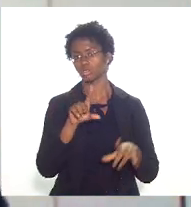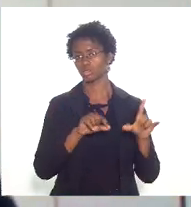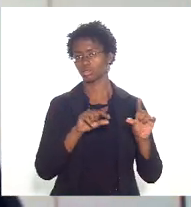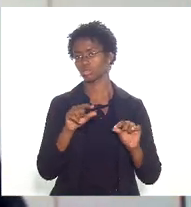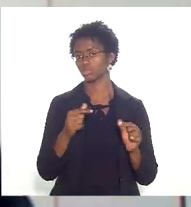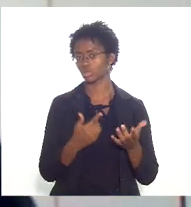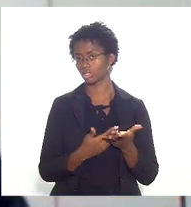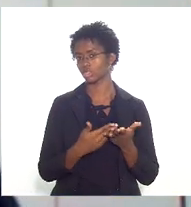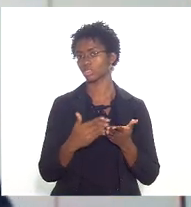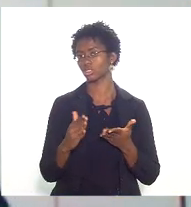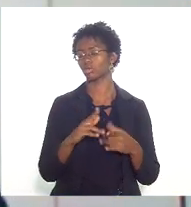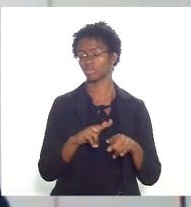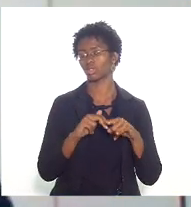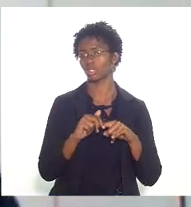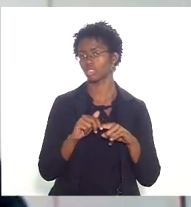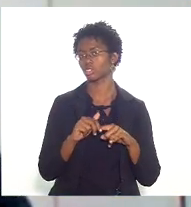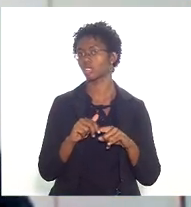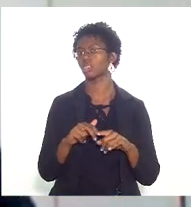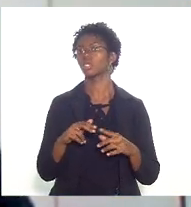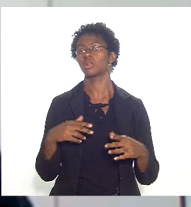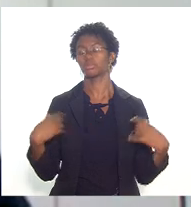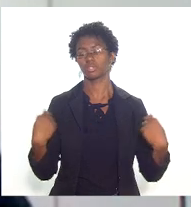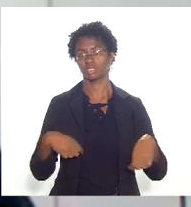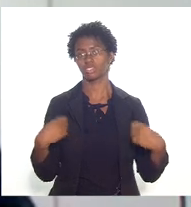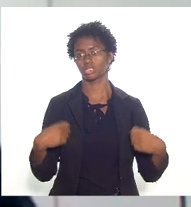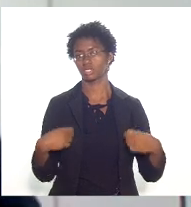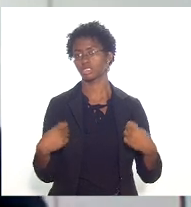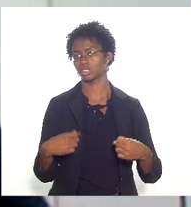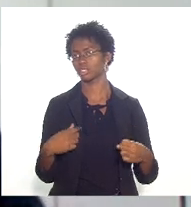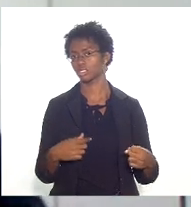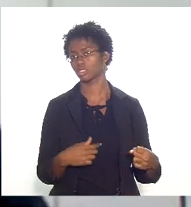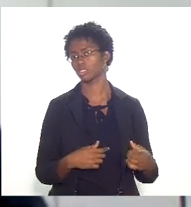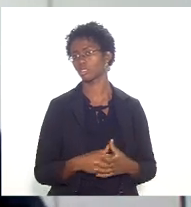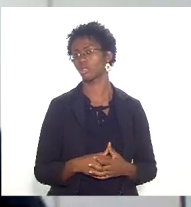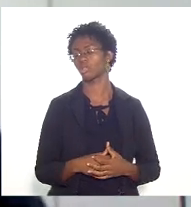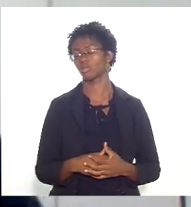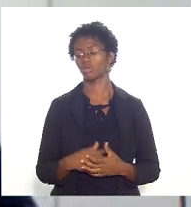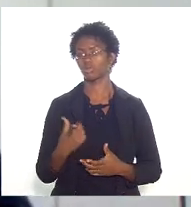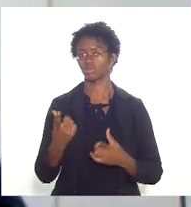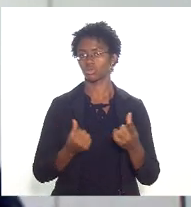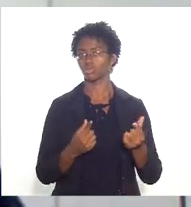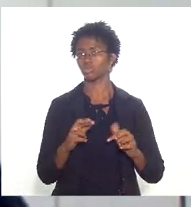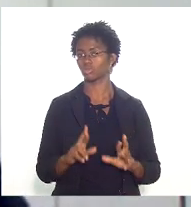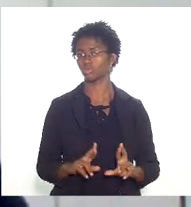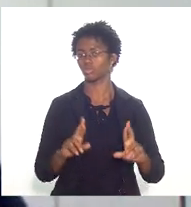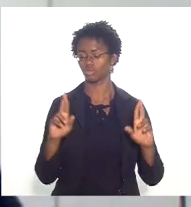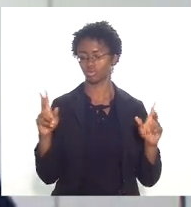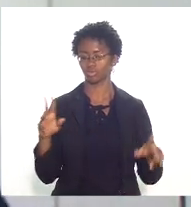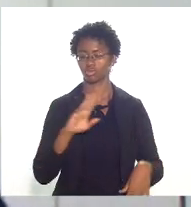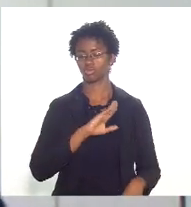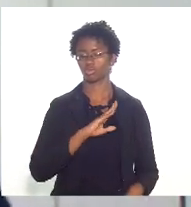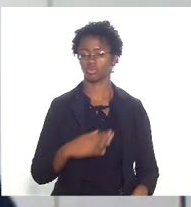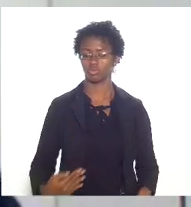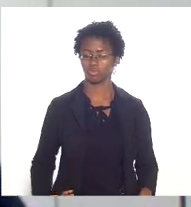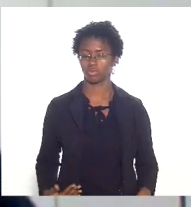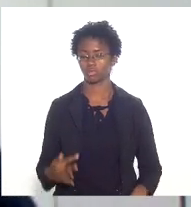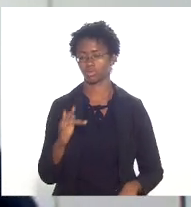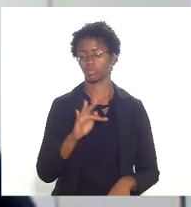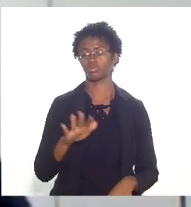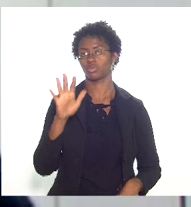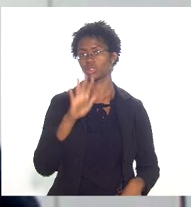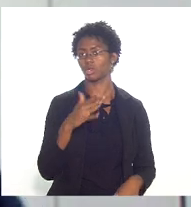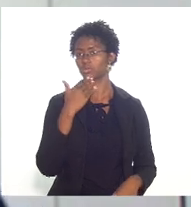ela ser uma empresa pública ela tem que ter um regime tributário diferenciado o governo federal vinha cobrando impostos da cidade